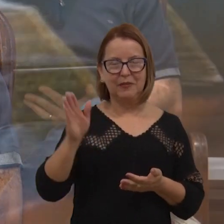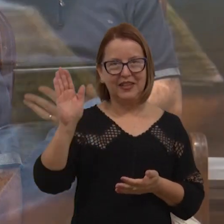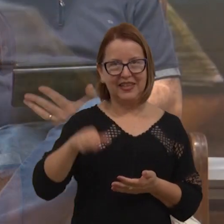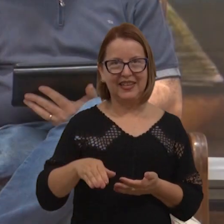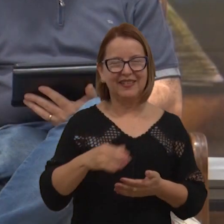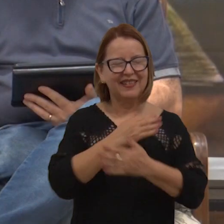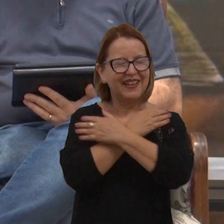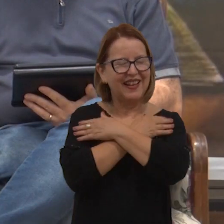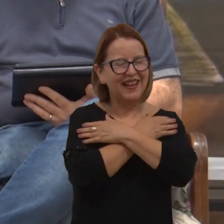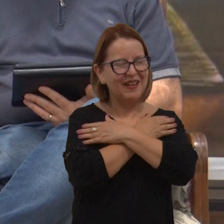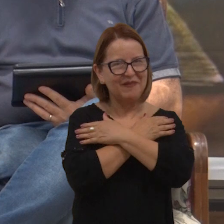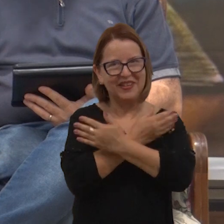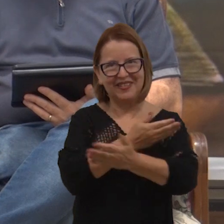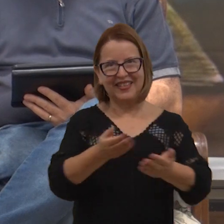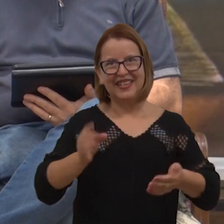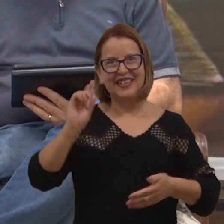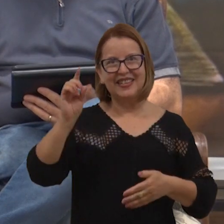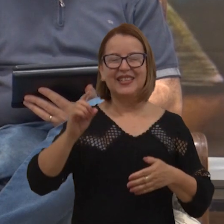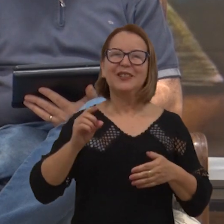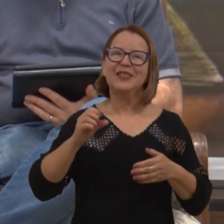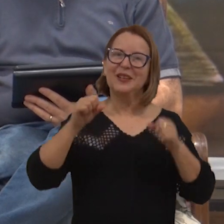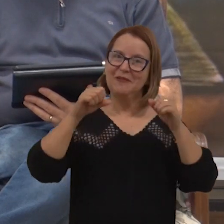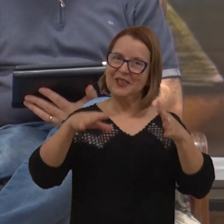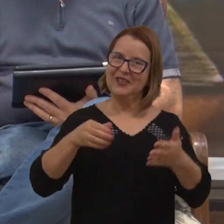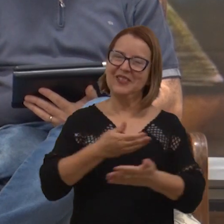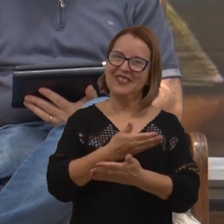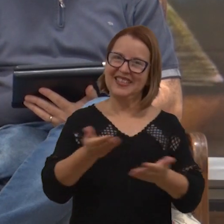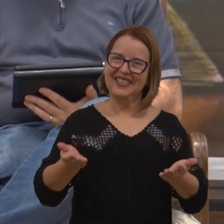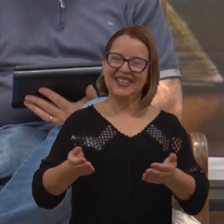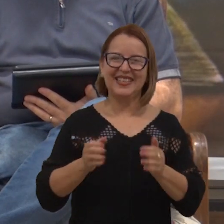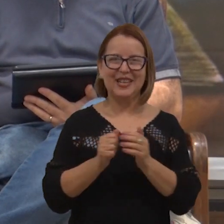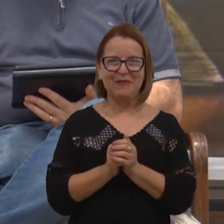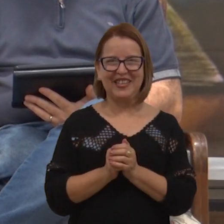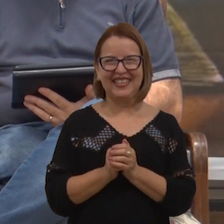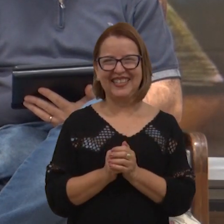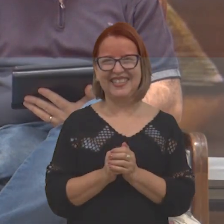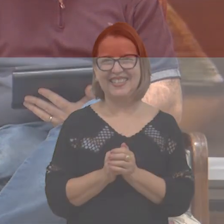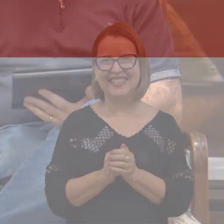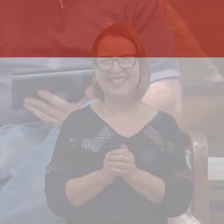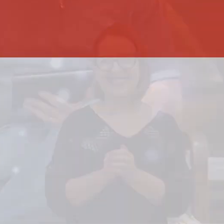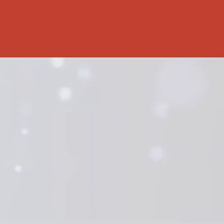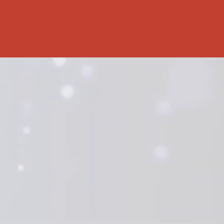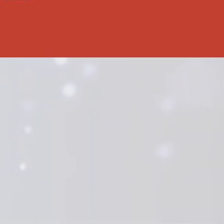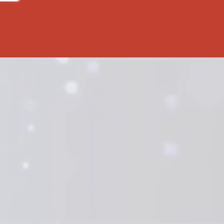abraço, nossos amados. Que Deus continue abençoando a vida de vocês. Amém.